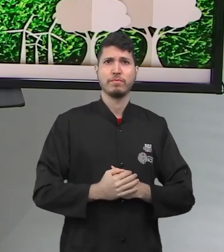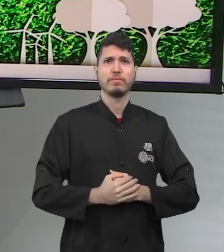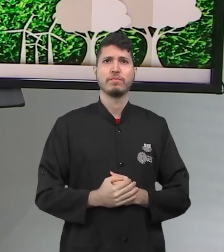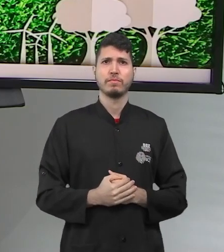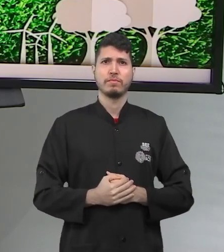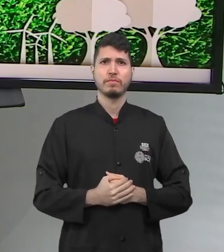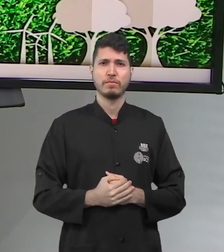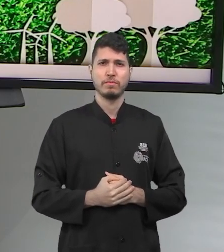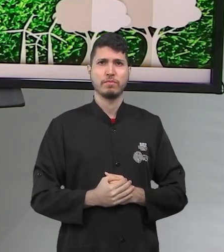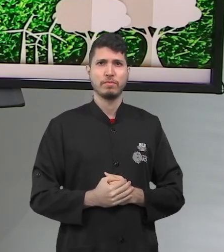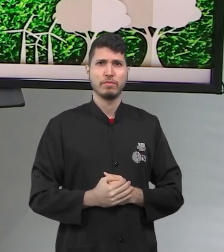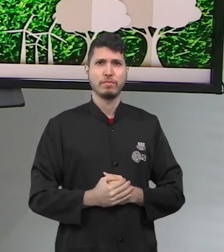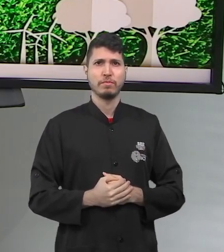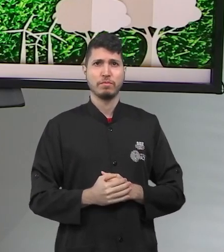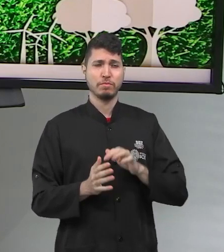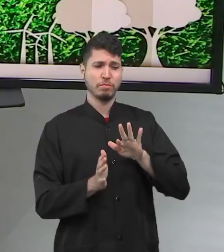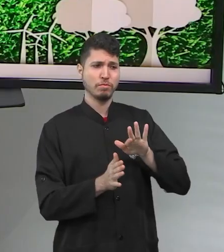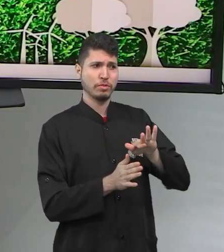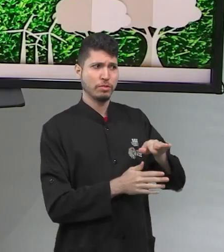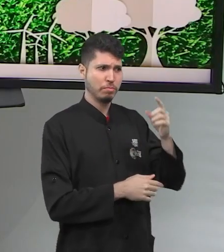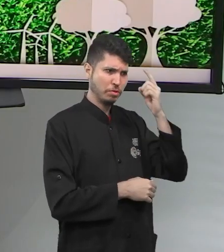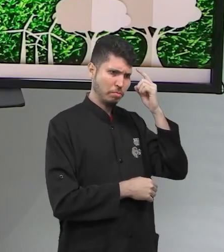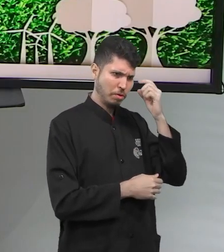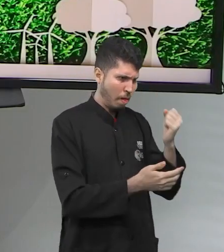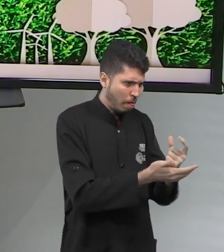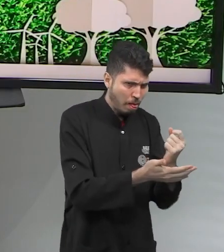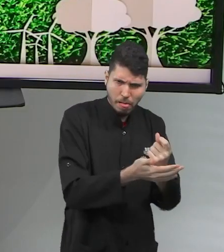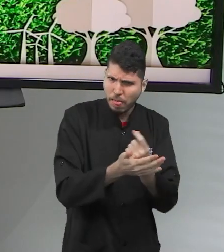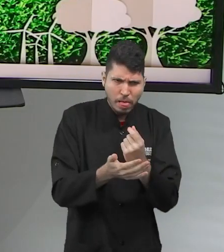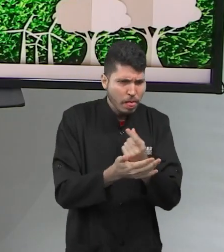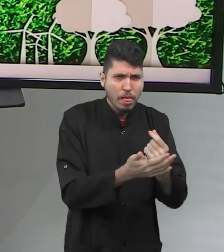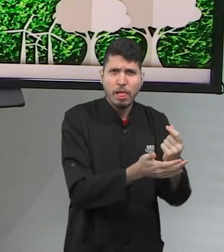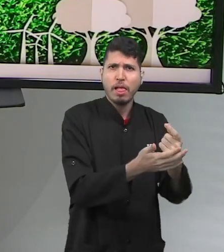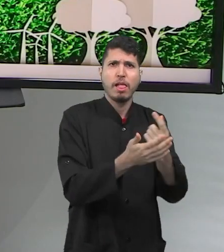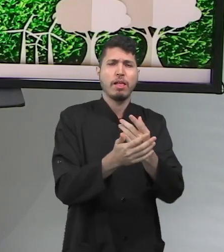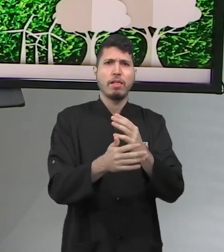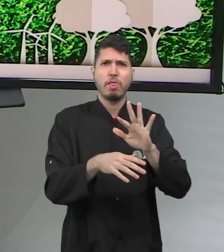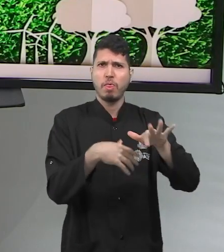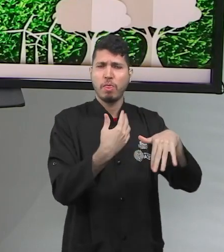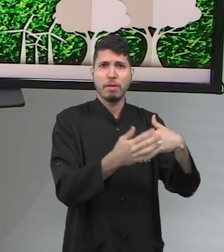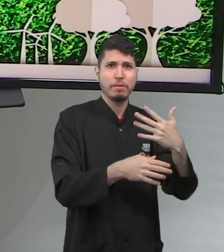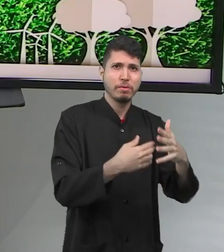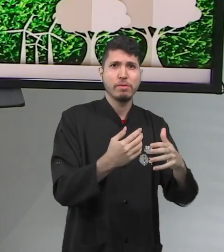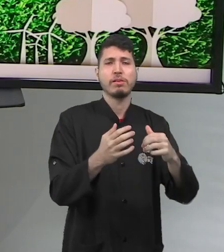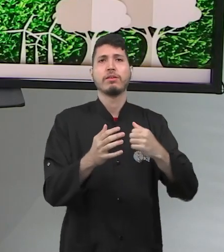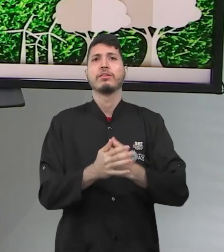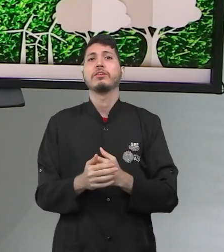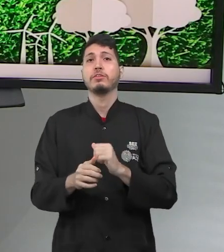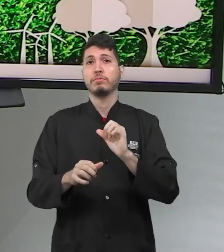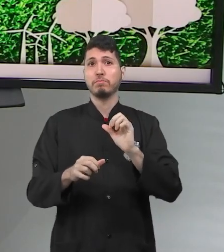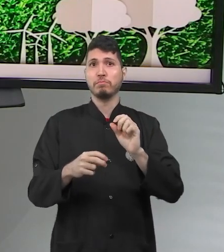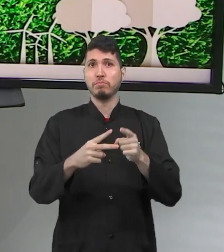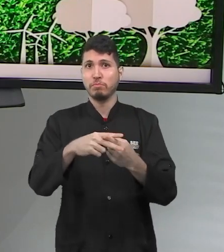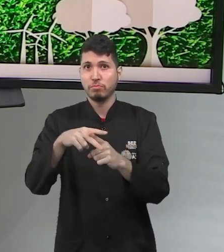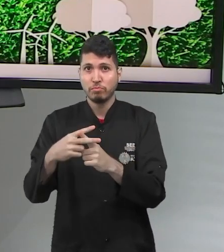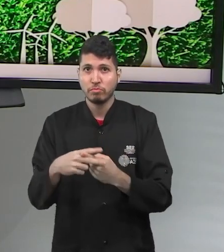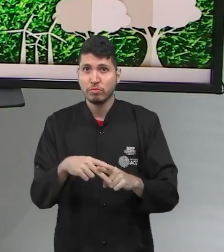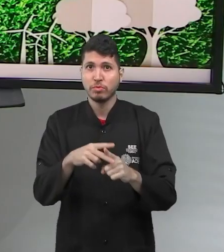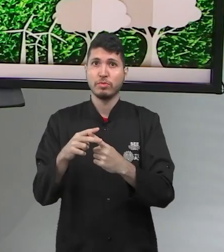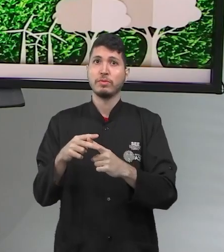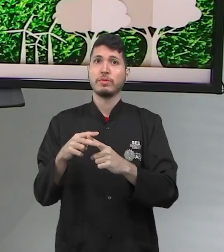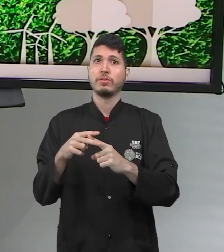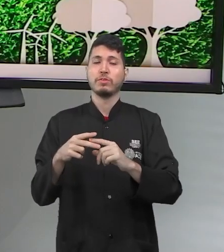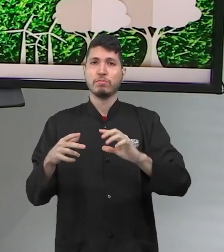pouco de lado a nossa postura consumista e adotar uma postura de um consumo sustentável, ou